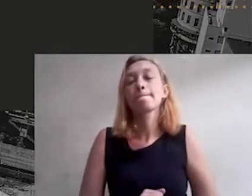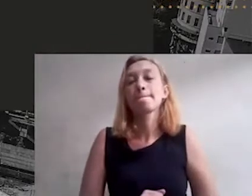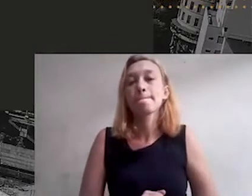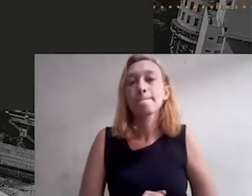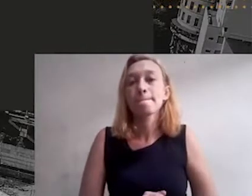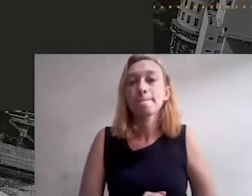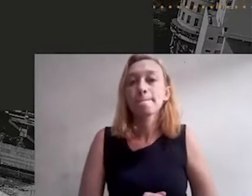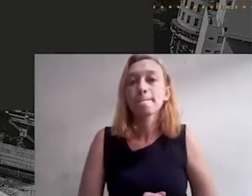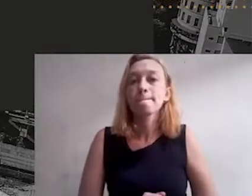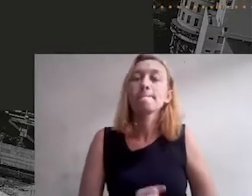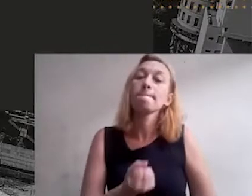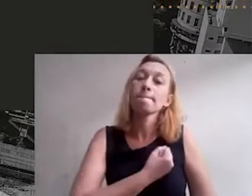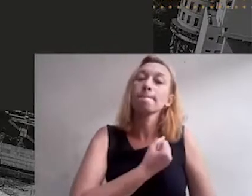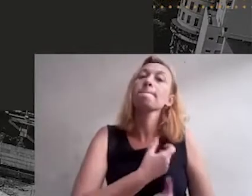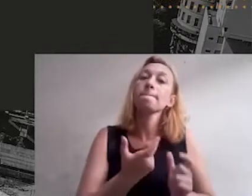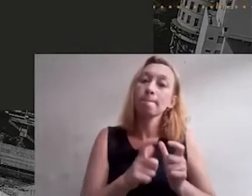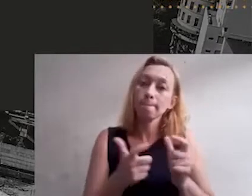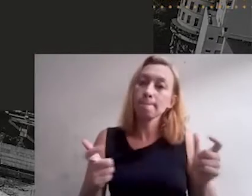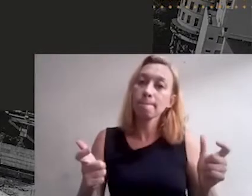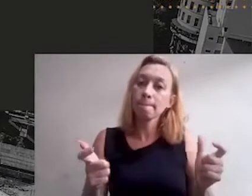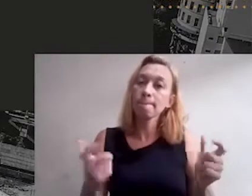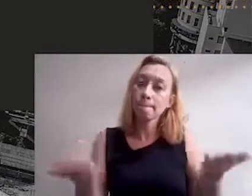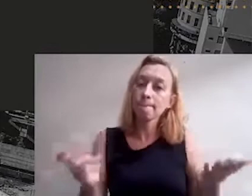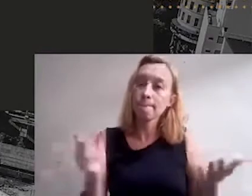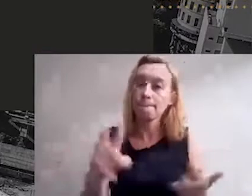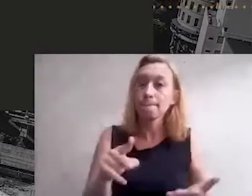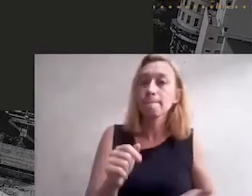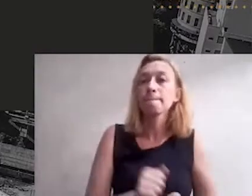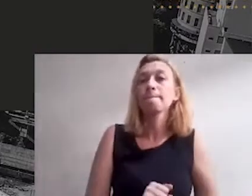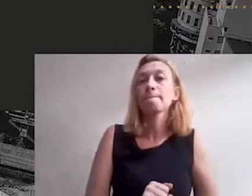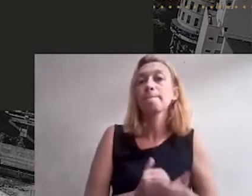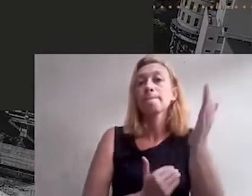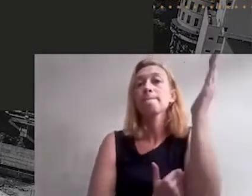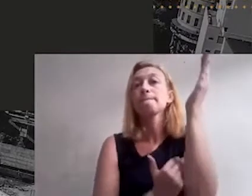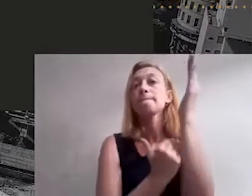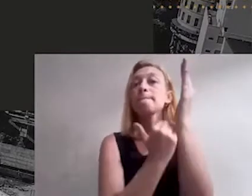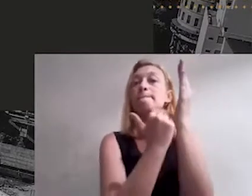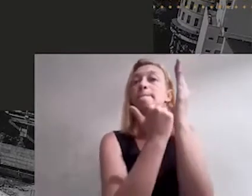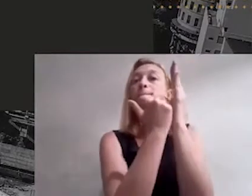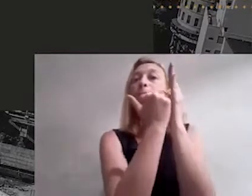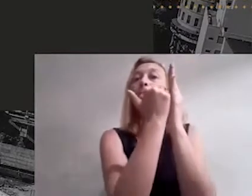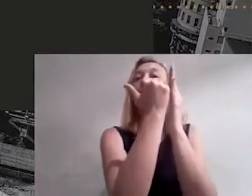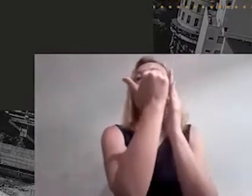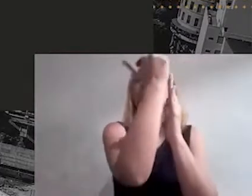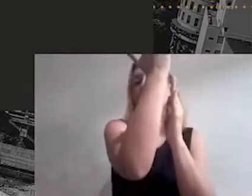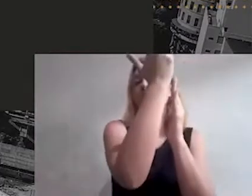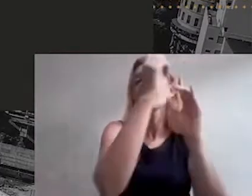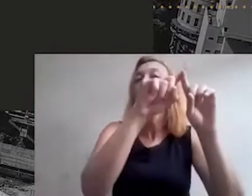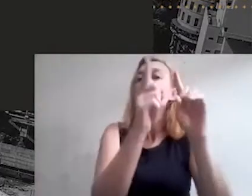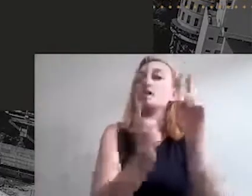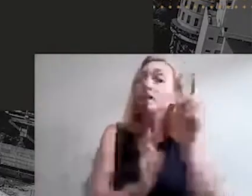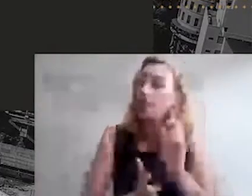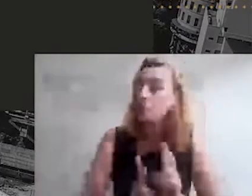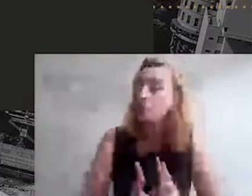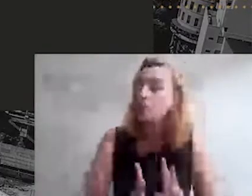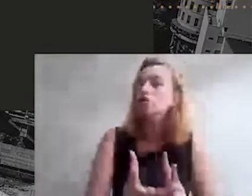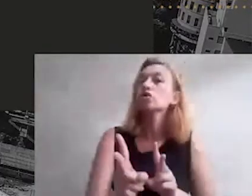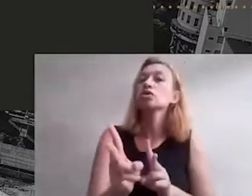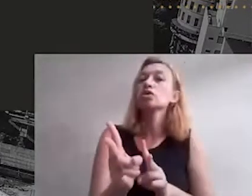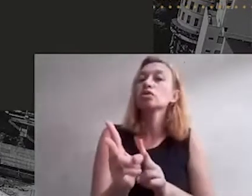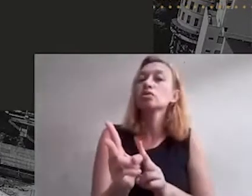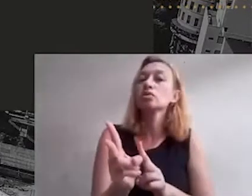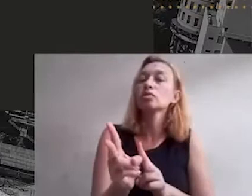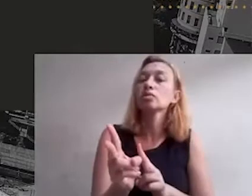recordes, né? Não estamos ainda no nível máximo, né? Mas a gente está caminhando para uma situação que é